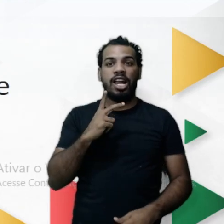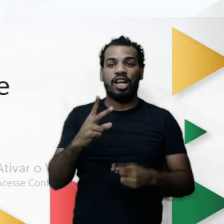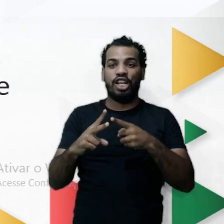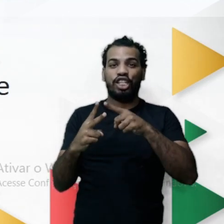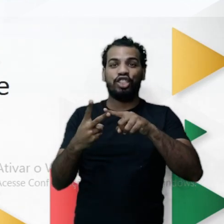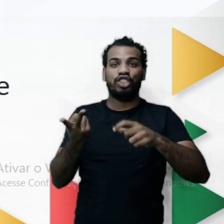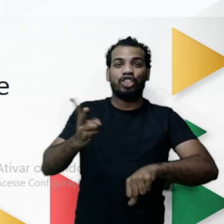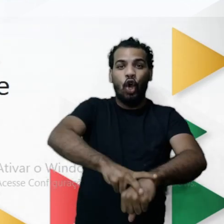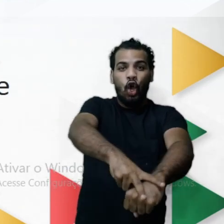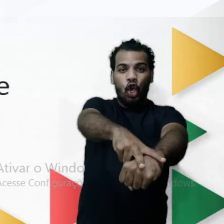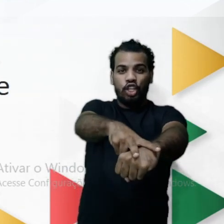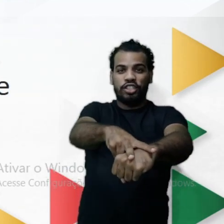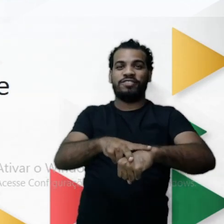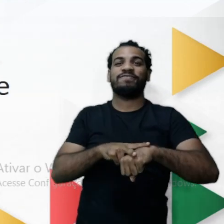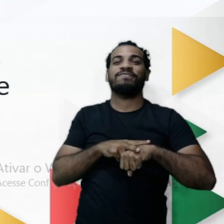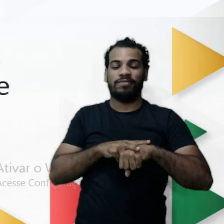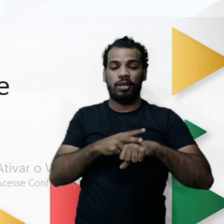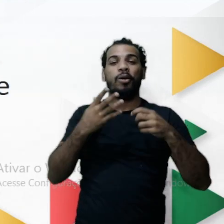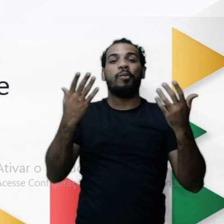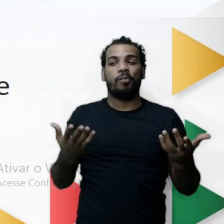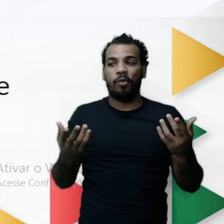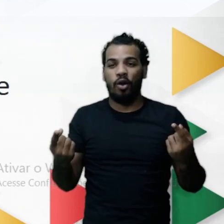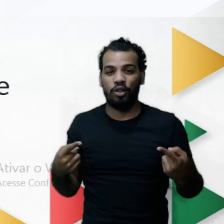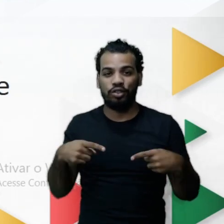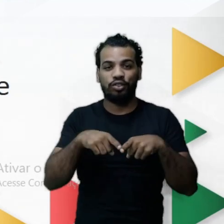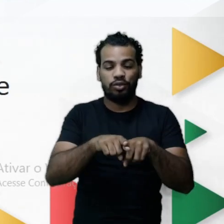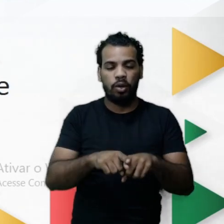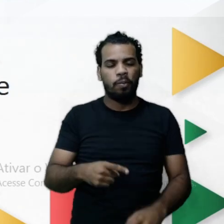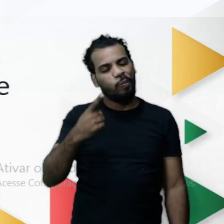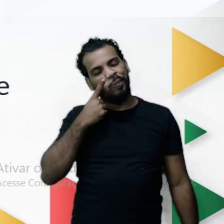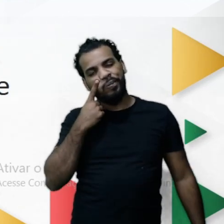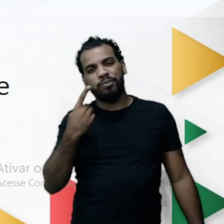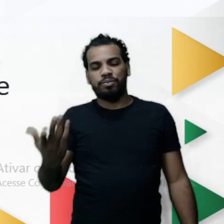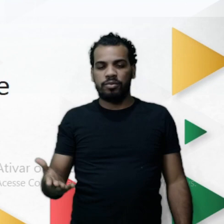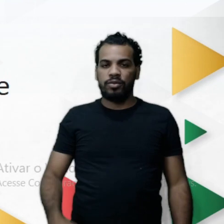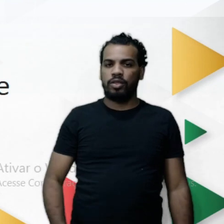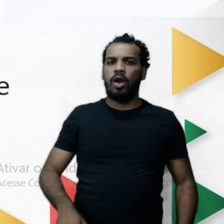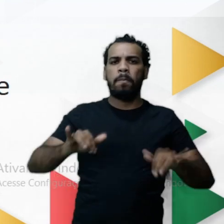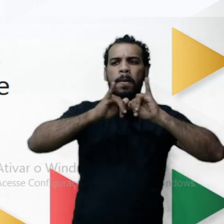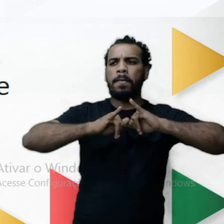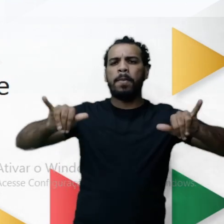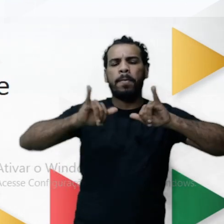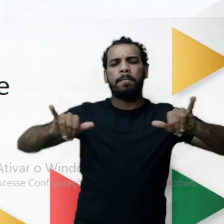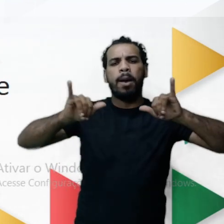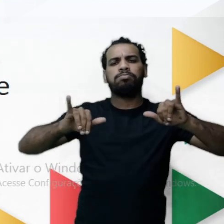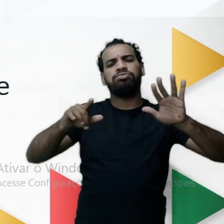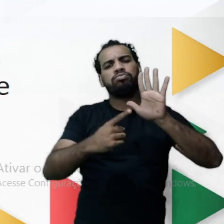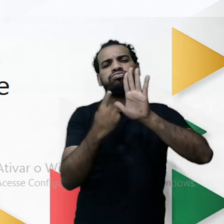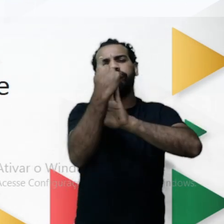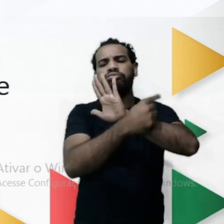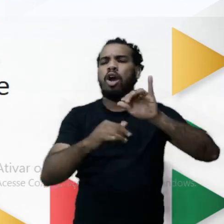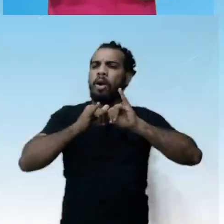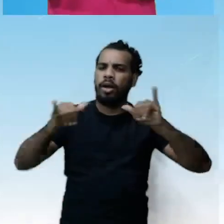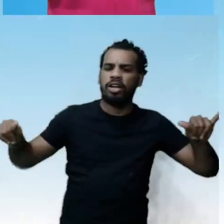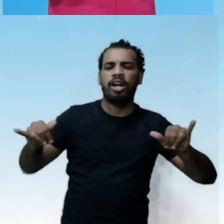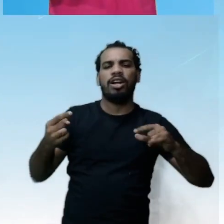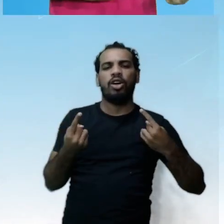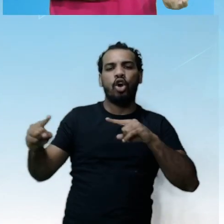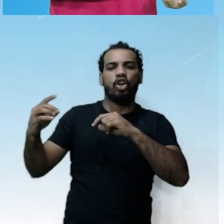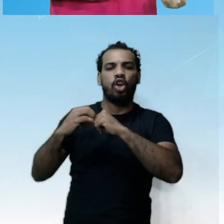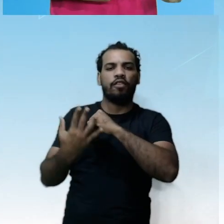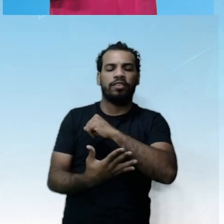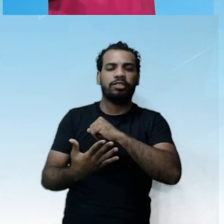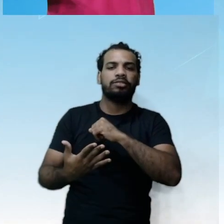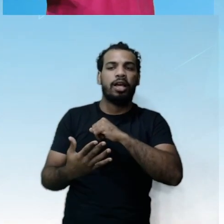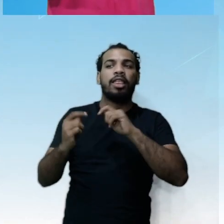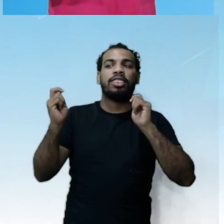ele apresenta características. Por exemplo, posso fazer uma campanha contra a Covid em forma de